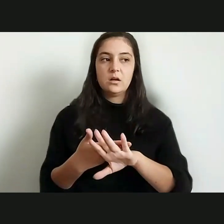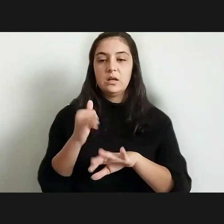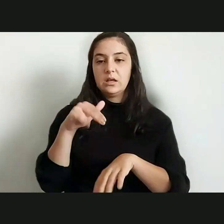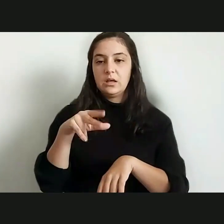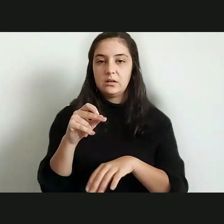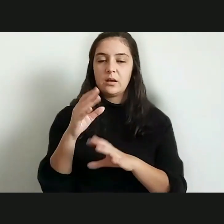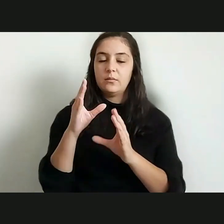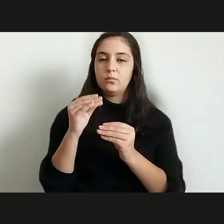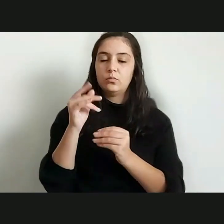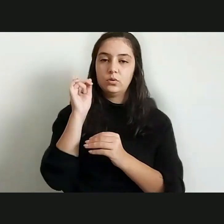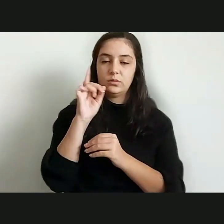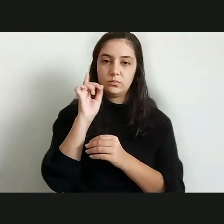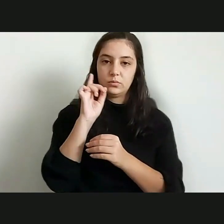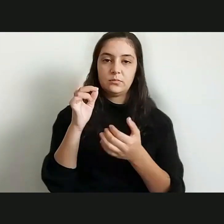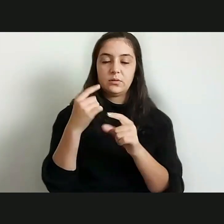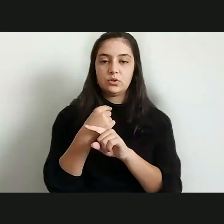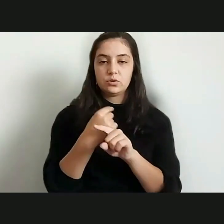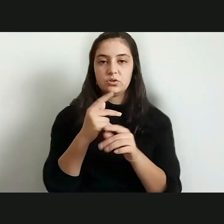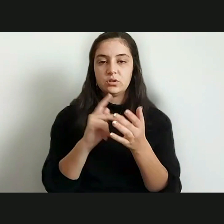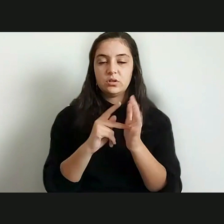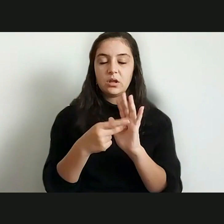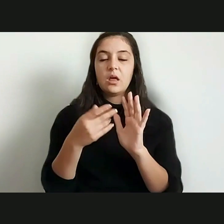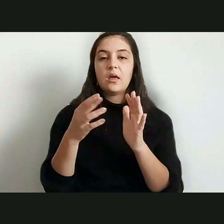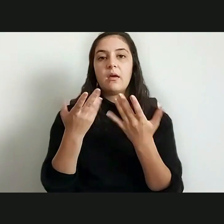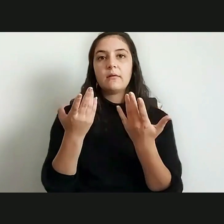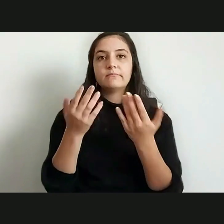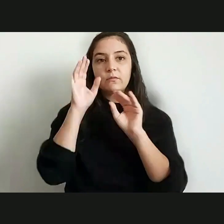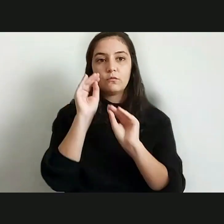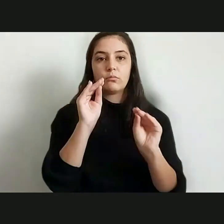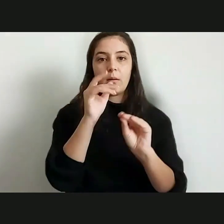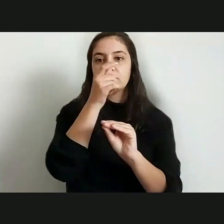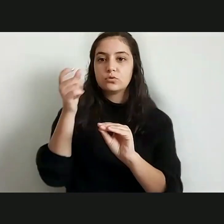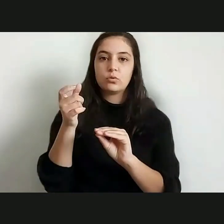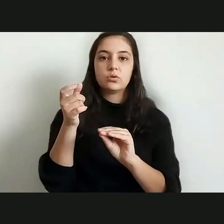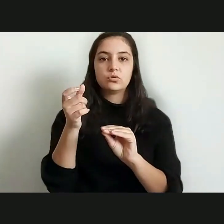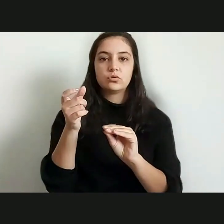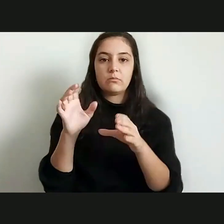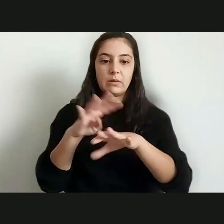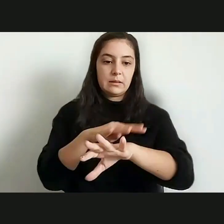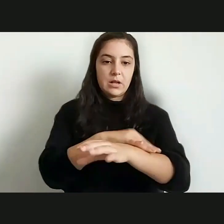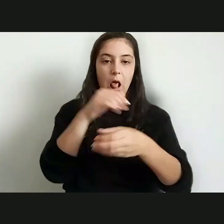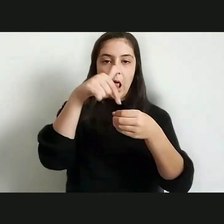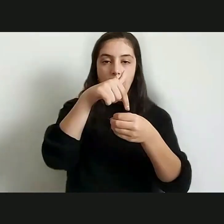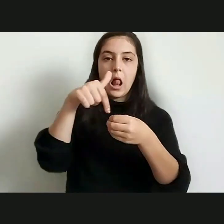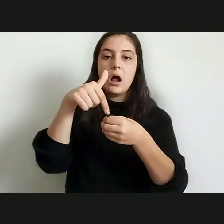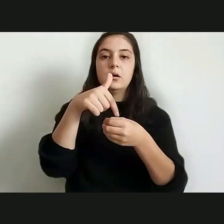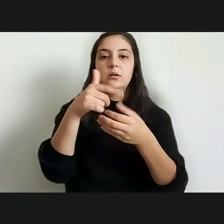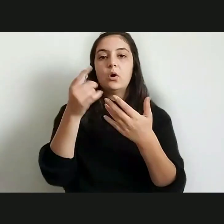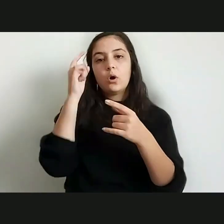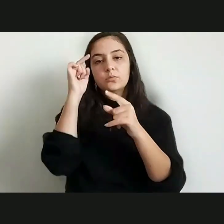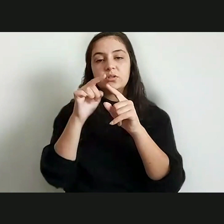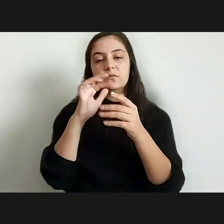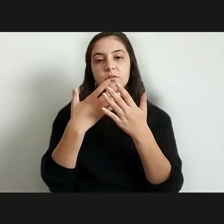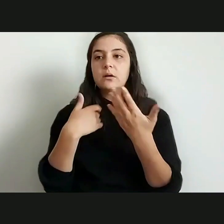muito importante para essa condição técnica, que é o de formar pessoas dentro da administração e fora para serem capazes de utilizar as